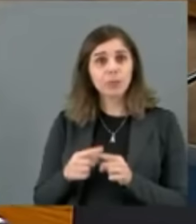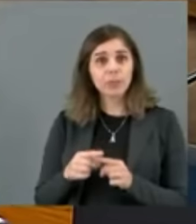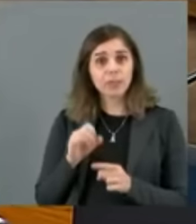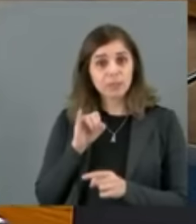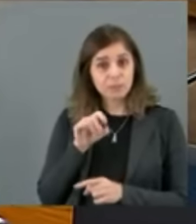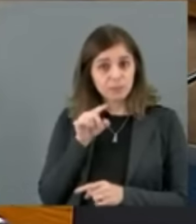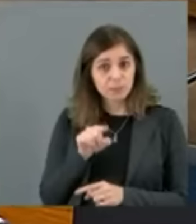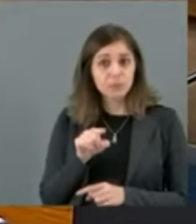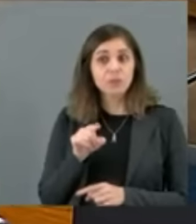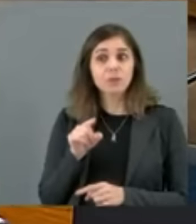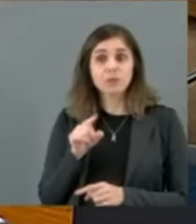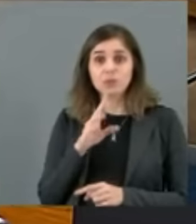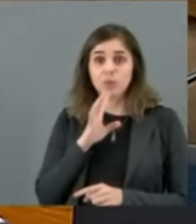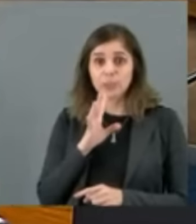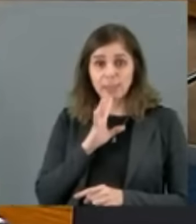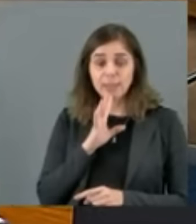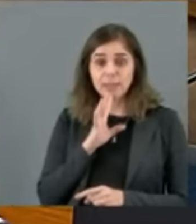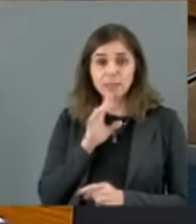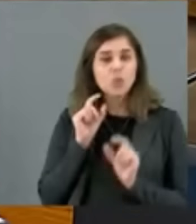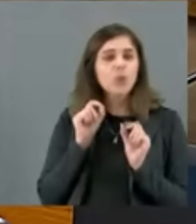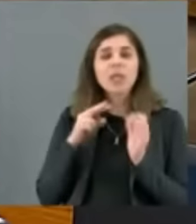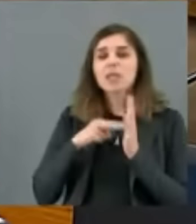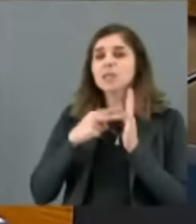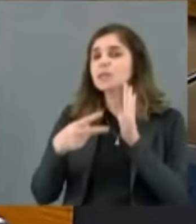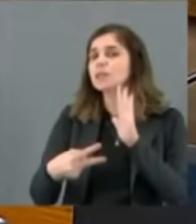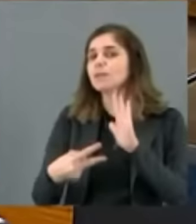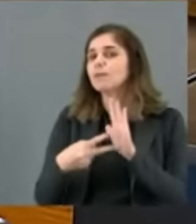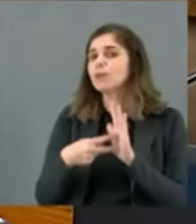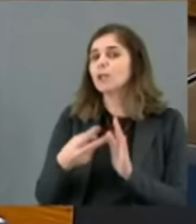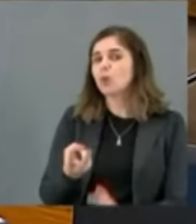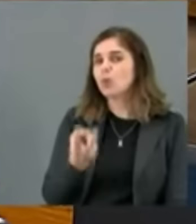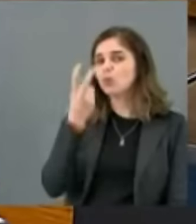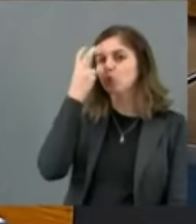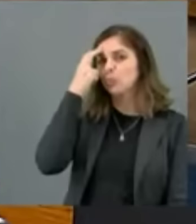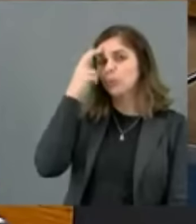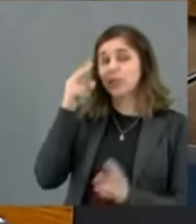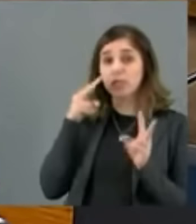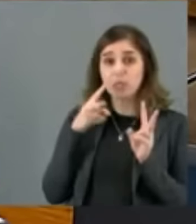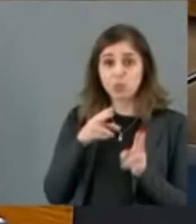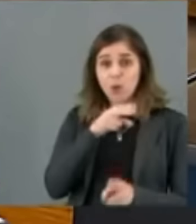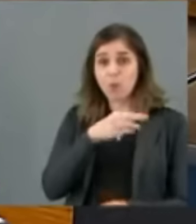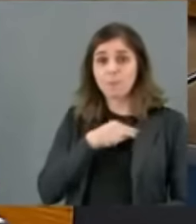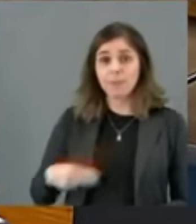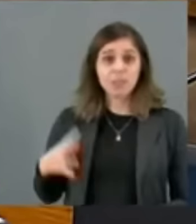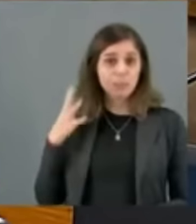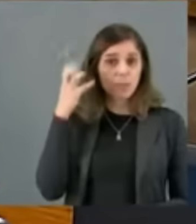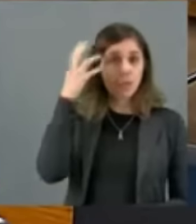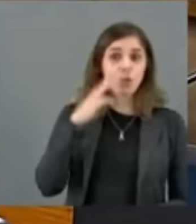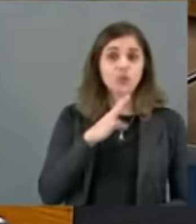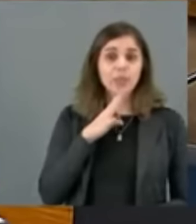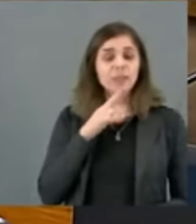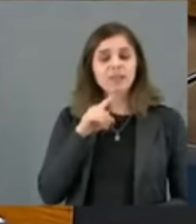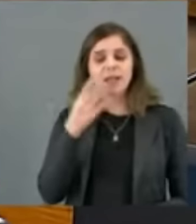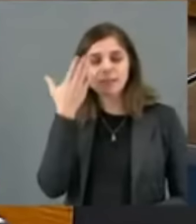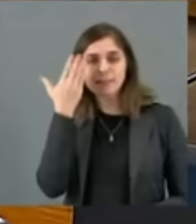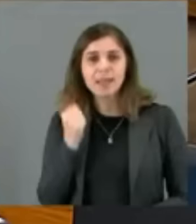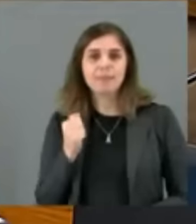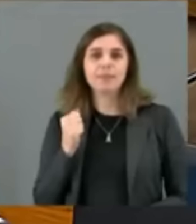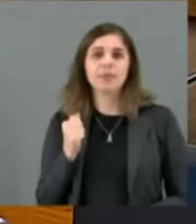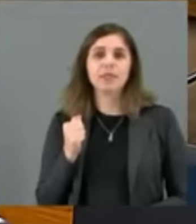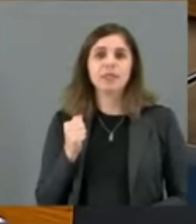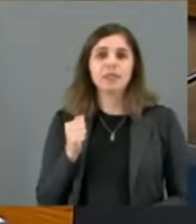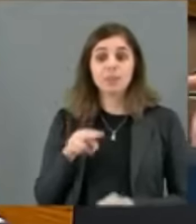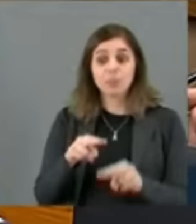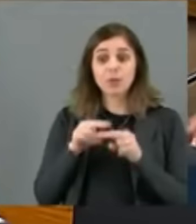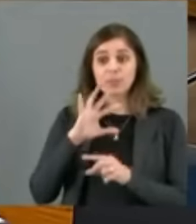como Vossa Excelência conhece, o que vem a ser cultura, ela sabe que através da cultura é que nós vamos transformar a vida das